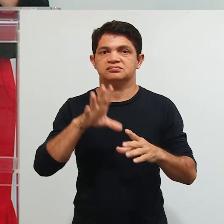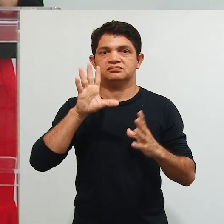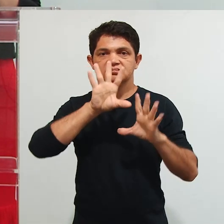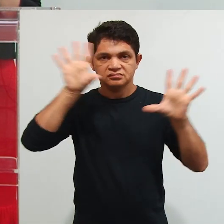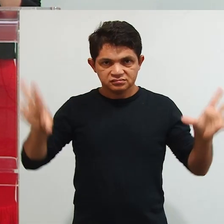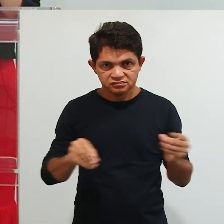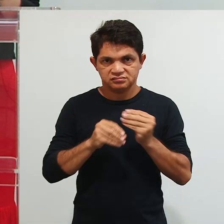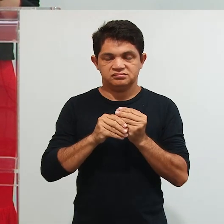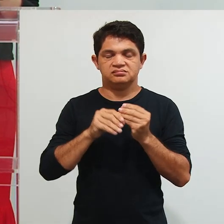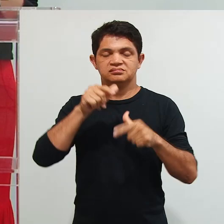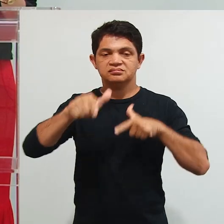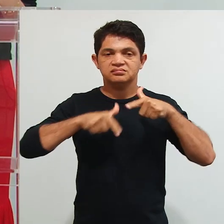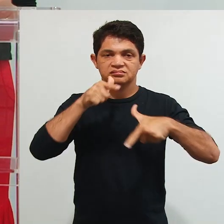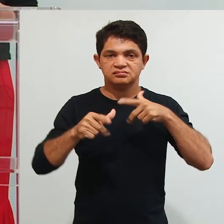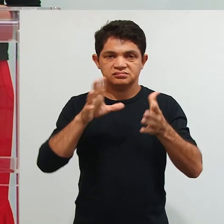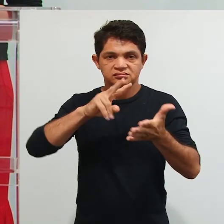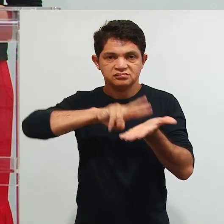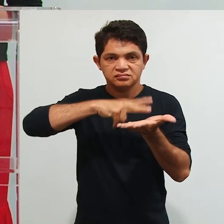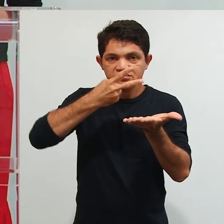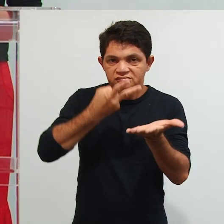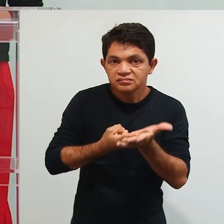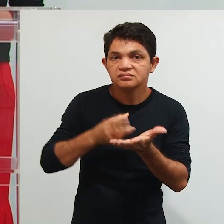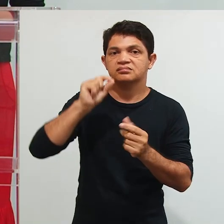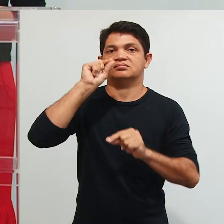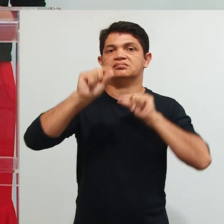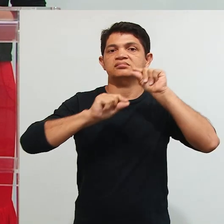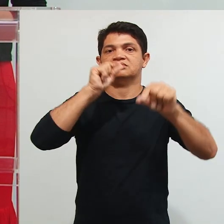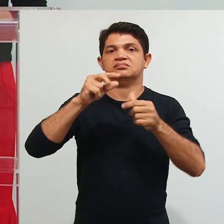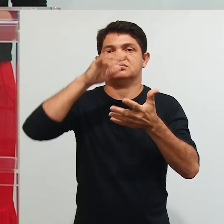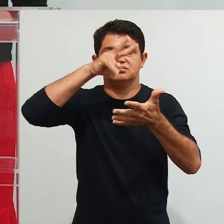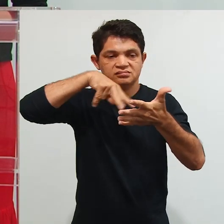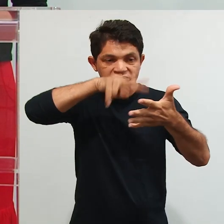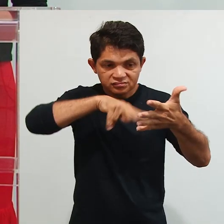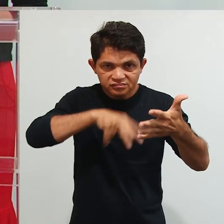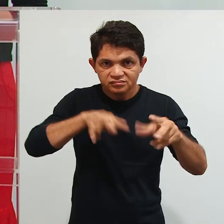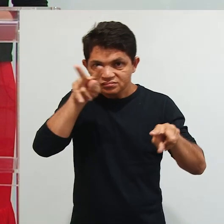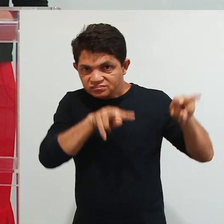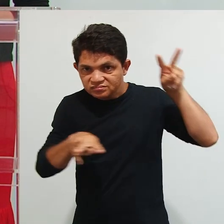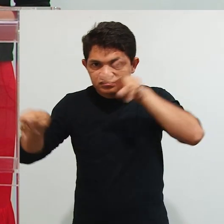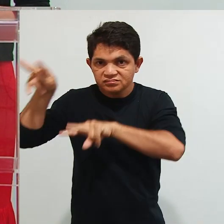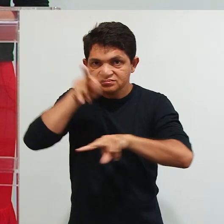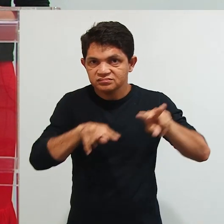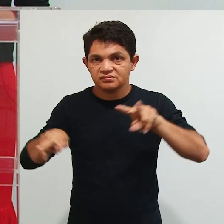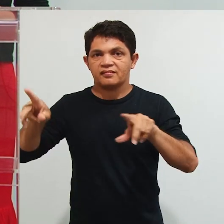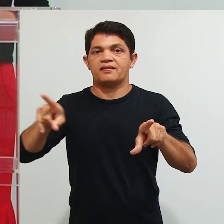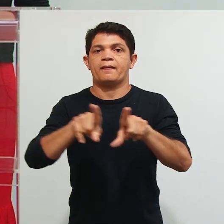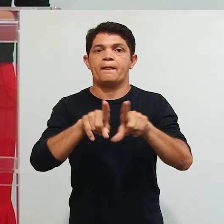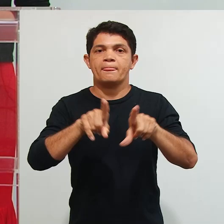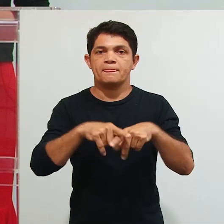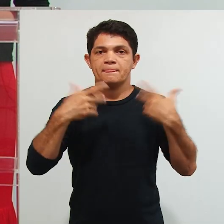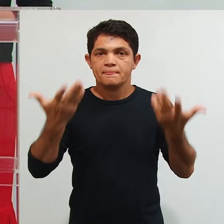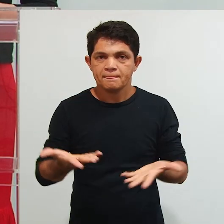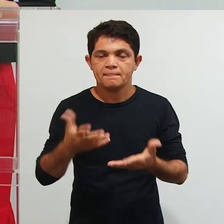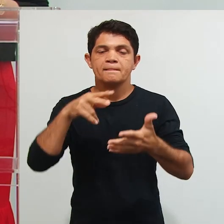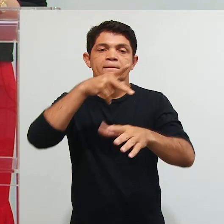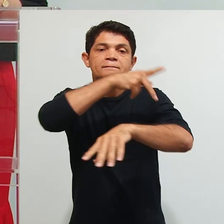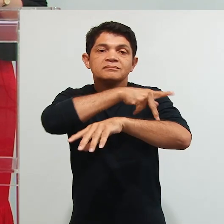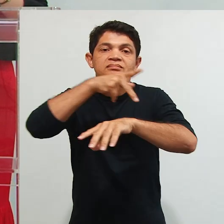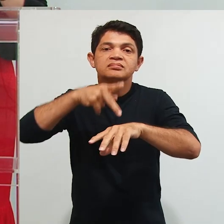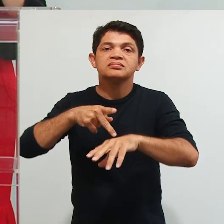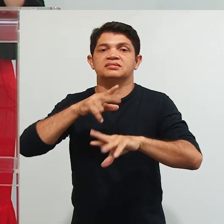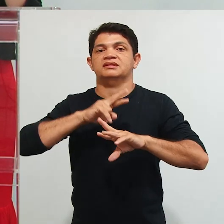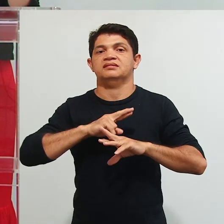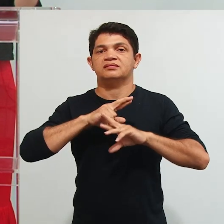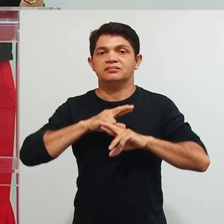iremos trabalhar apenas uma introdução. Por quê? Porque métodos de avaliação e intervenção pedagógica